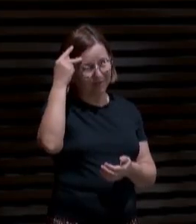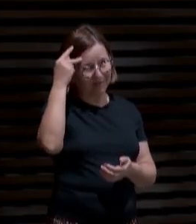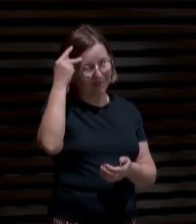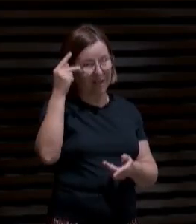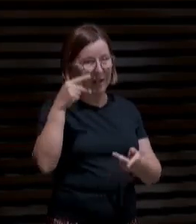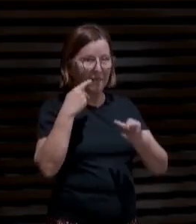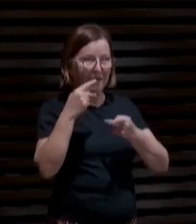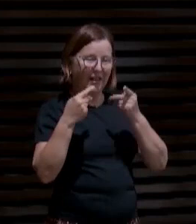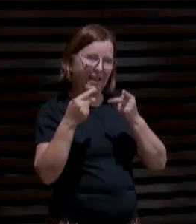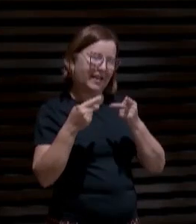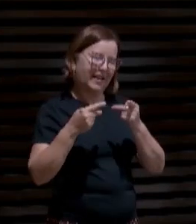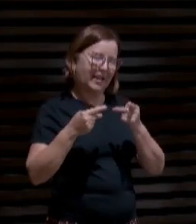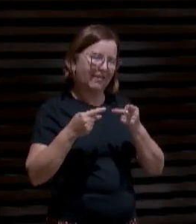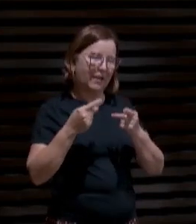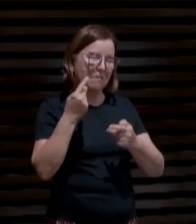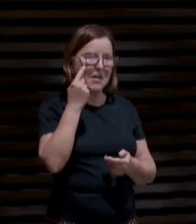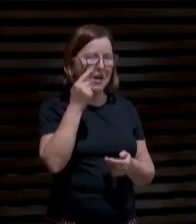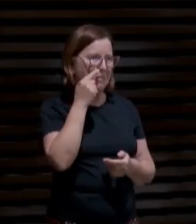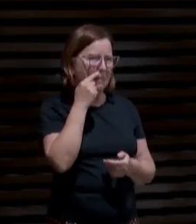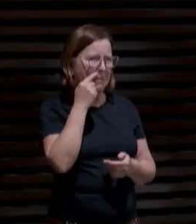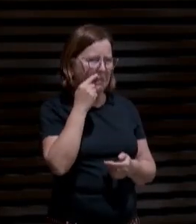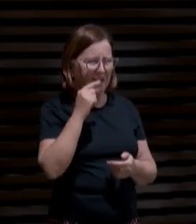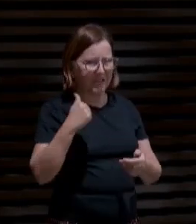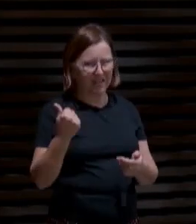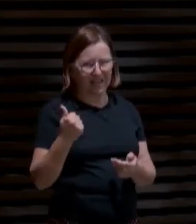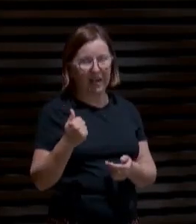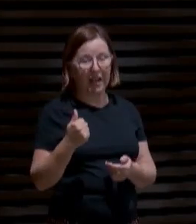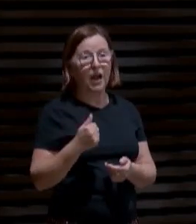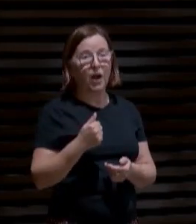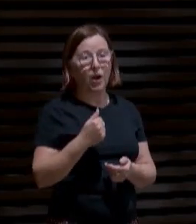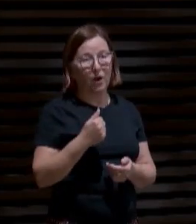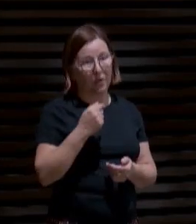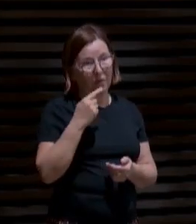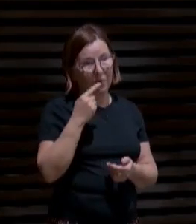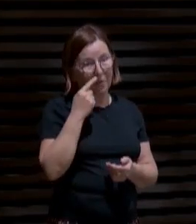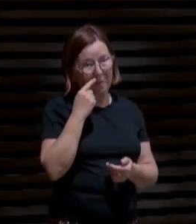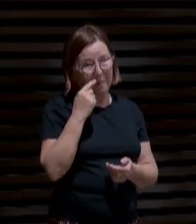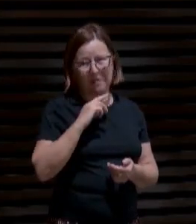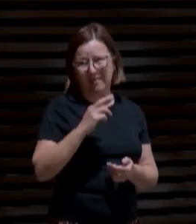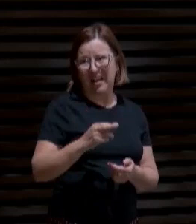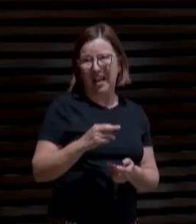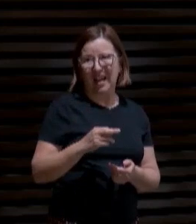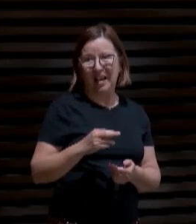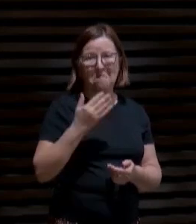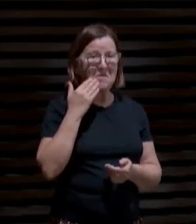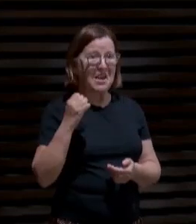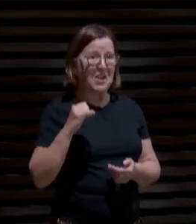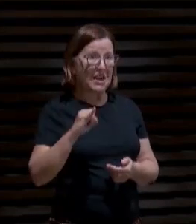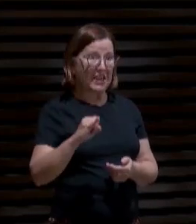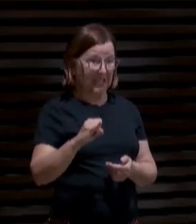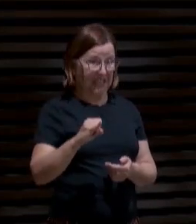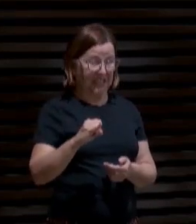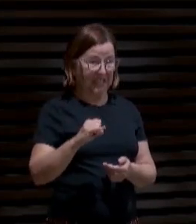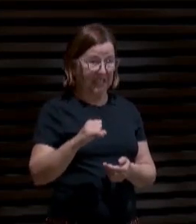Júlia como sua filha, ele dizia: se eu não tivesse mulher, e se meus